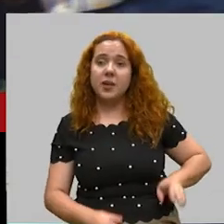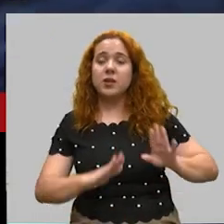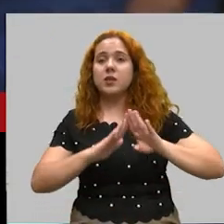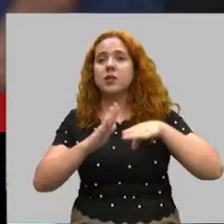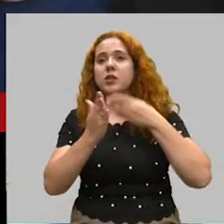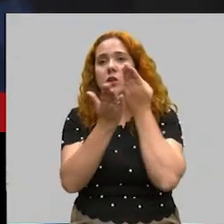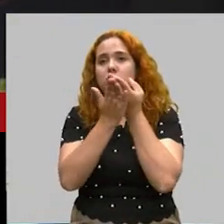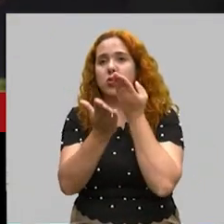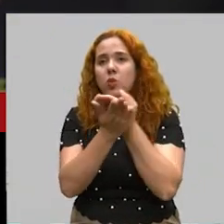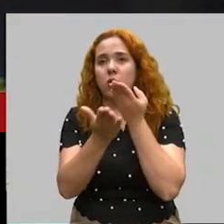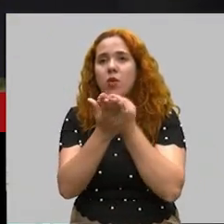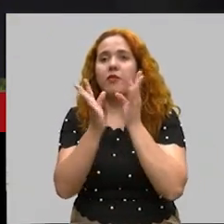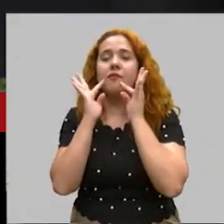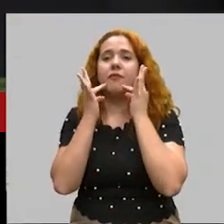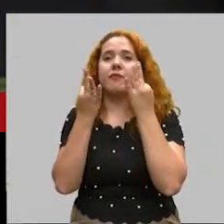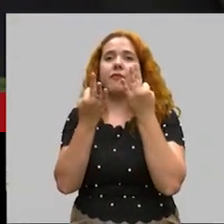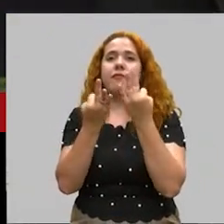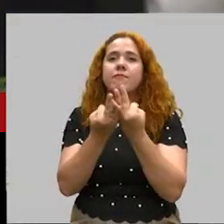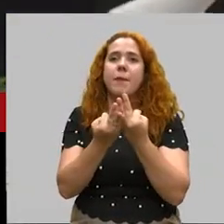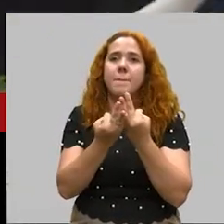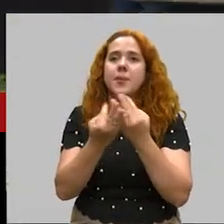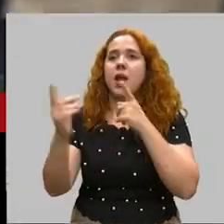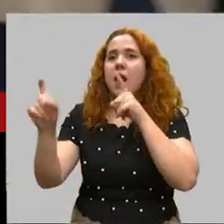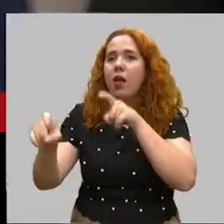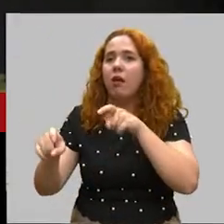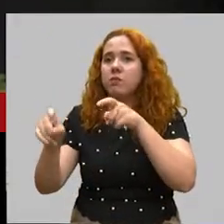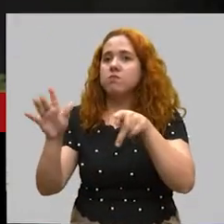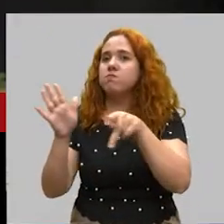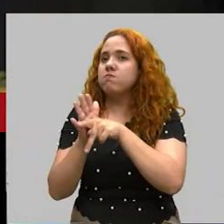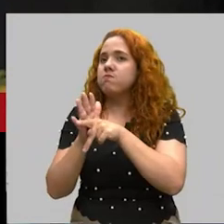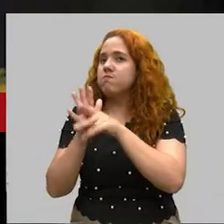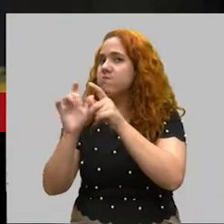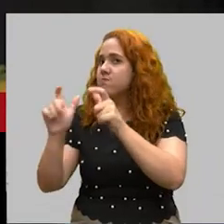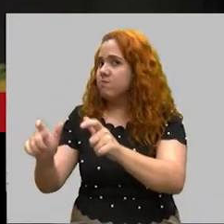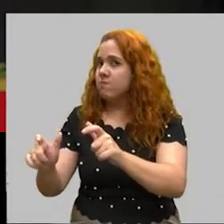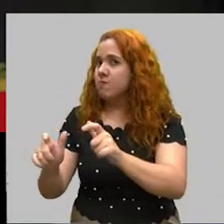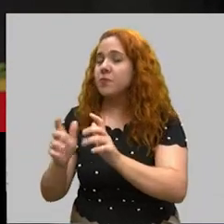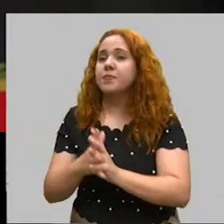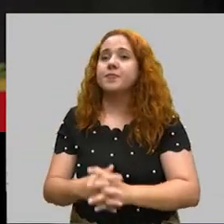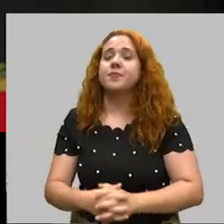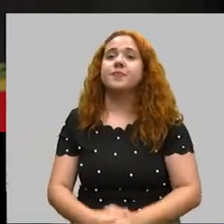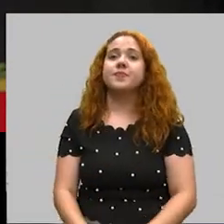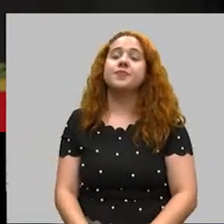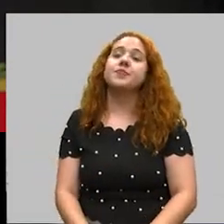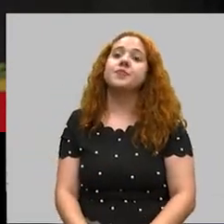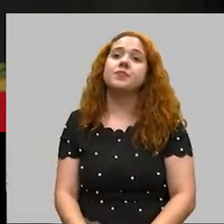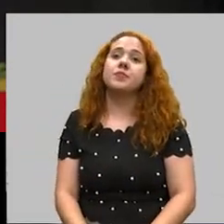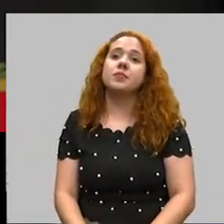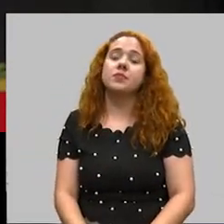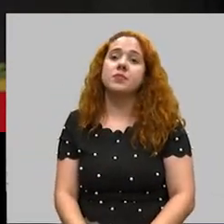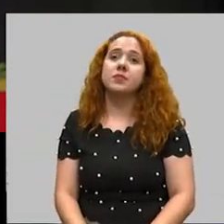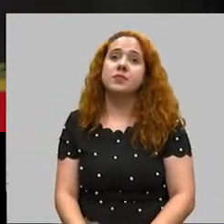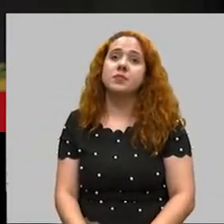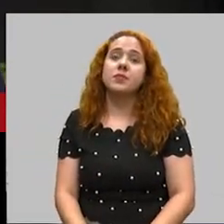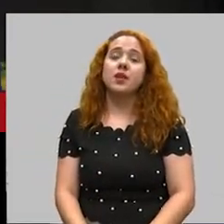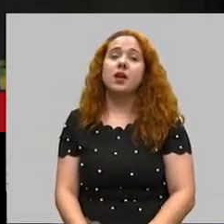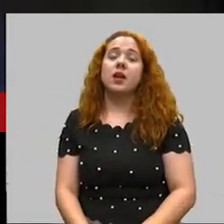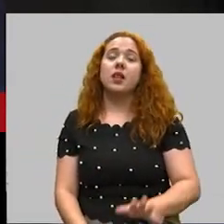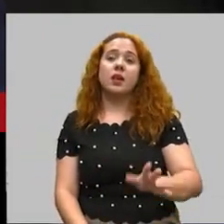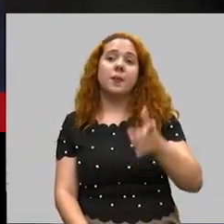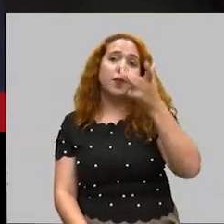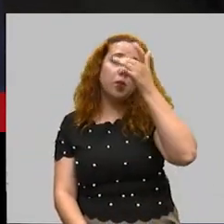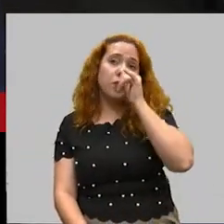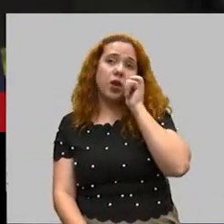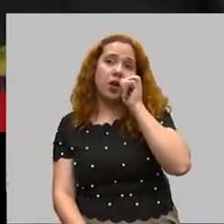agrícola a caçula do movimento das Efa de Minas Gerais que é responsável pela easa